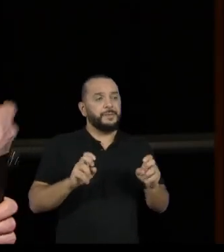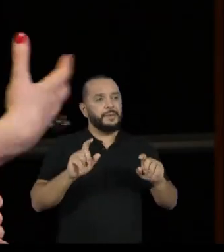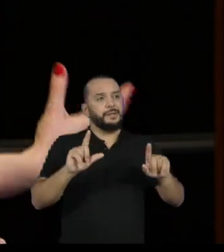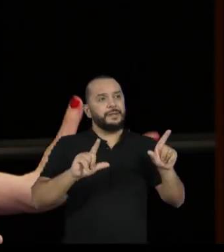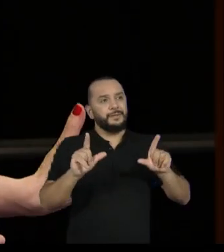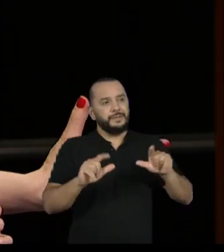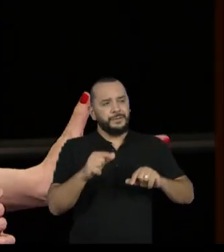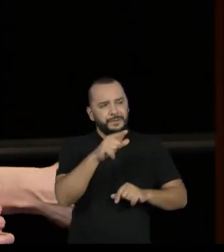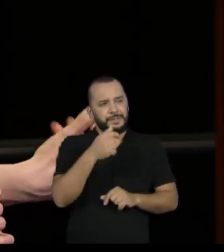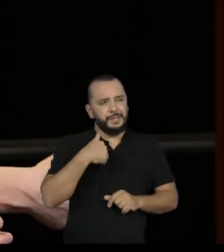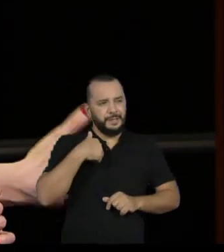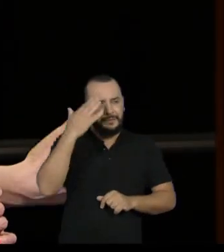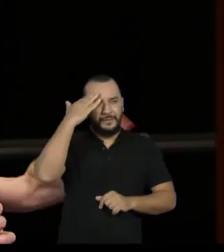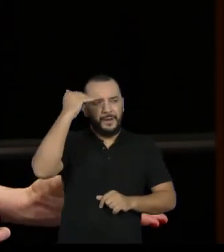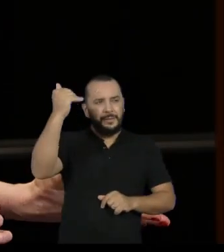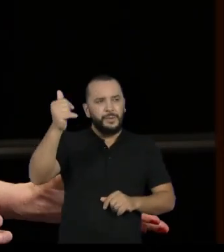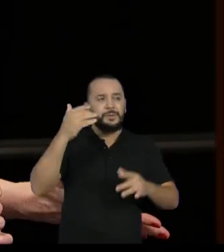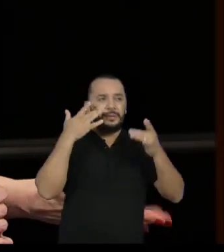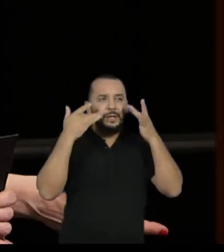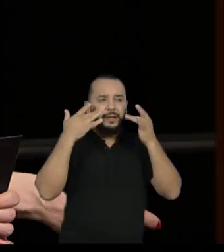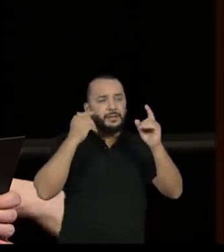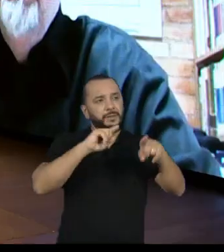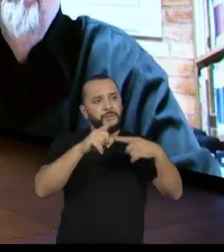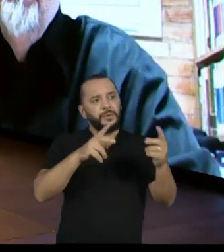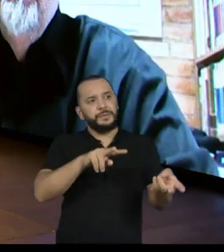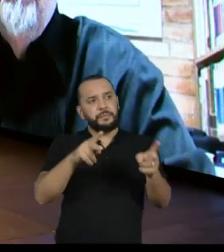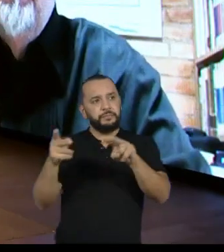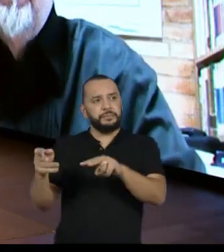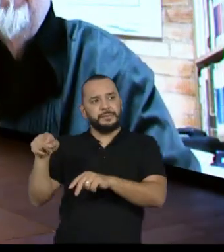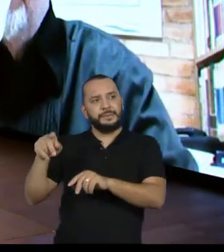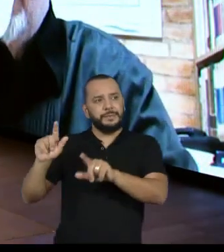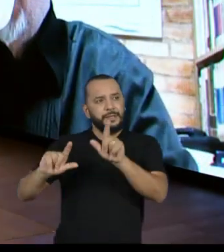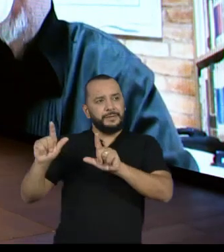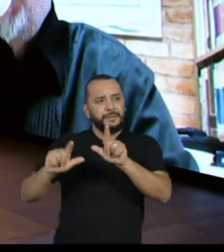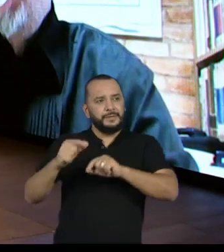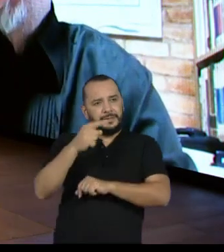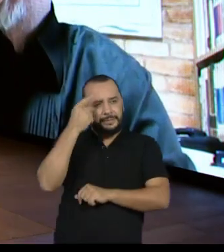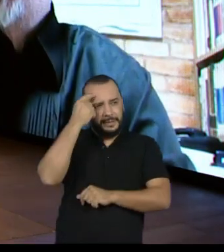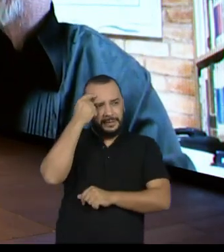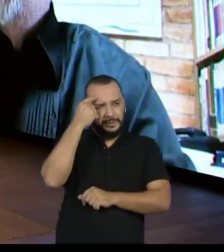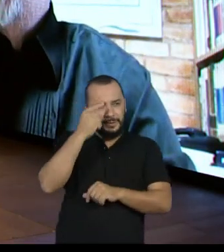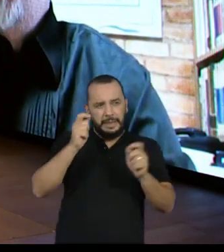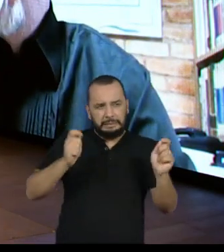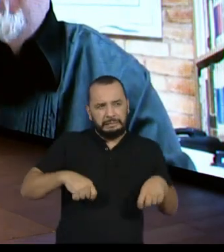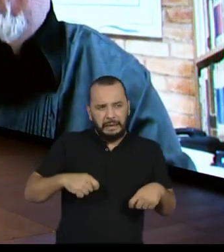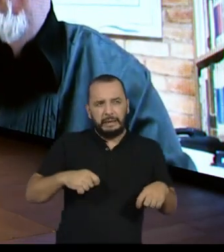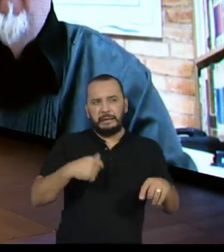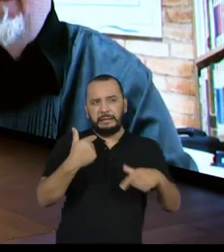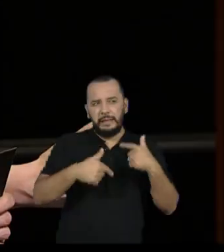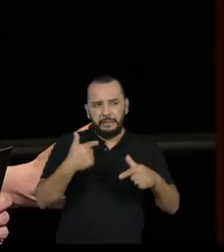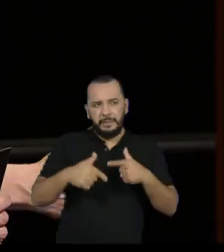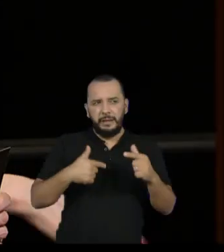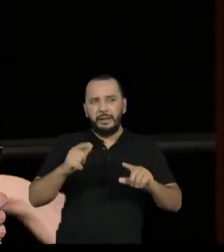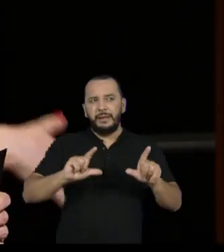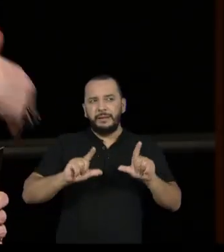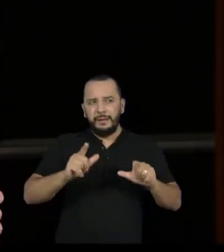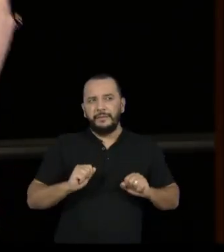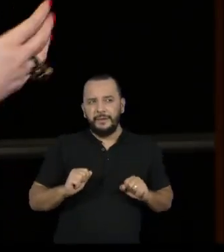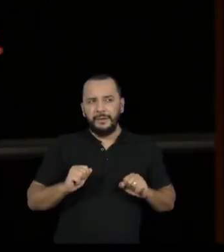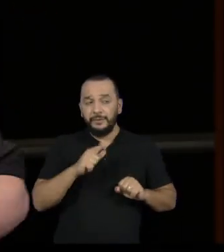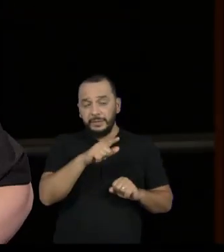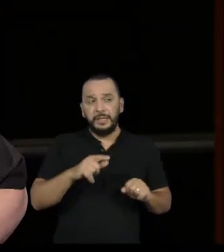frente de escola de samba. E achamos um período para fazer isso. Eu adoro a Débora. Ulisses,